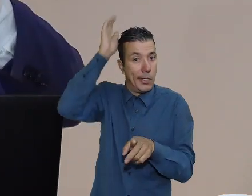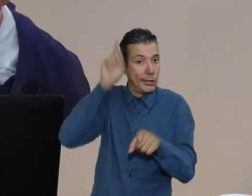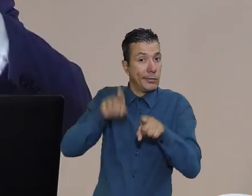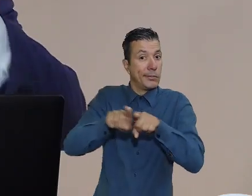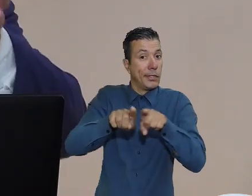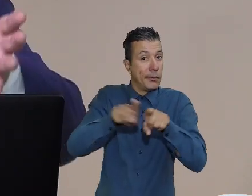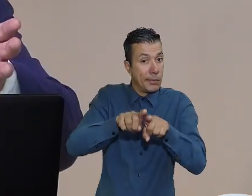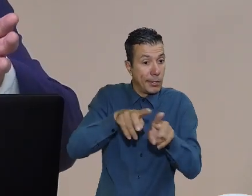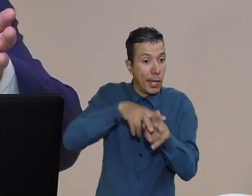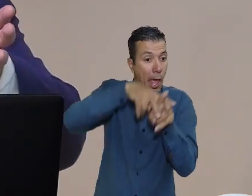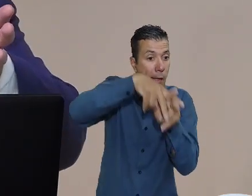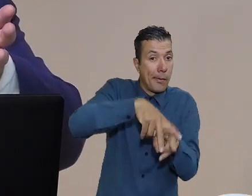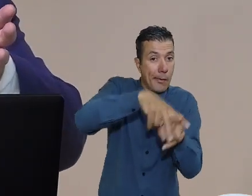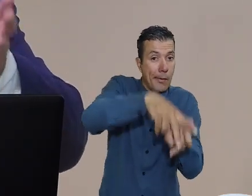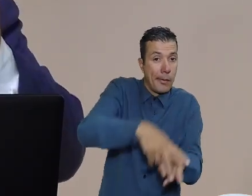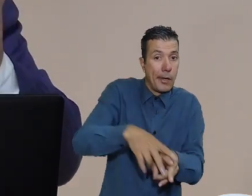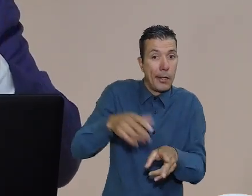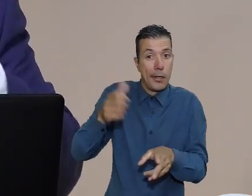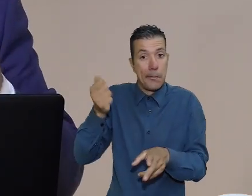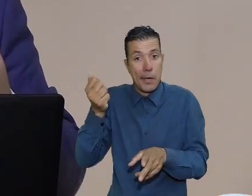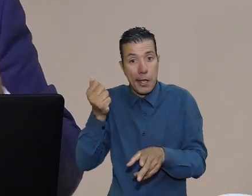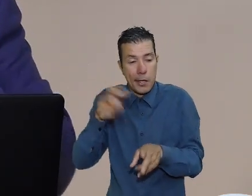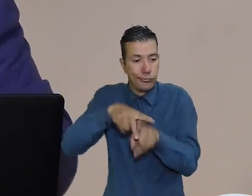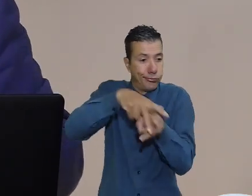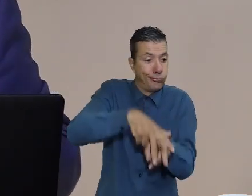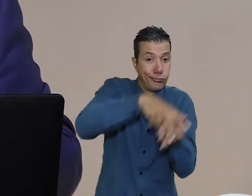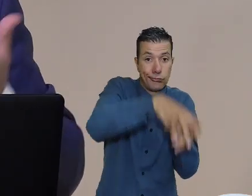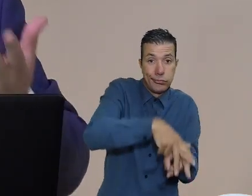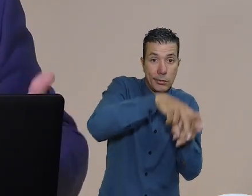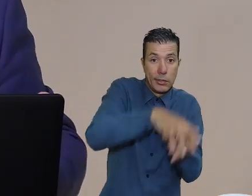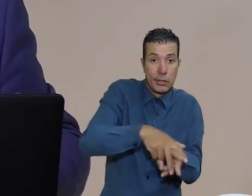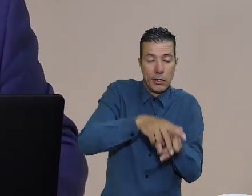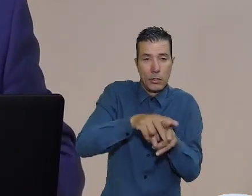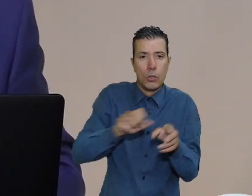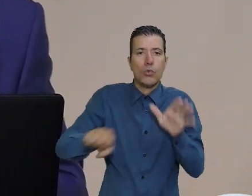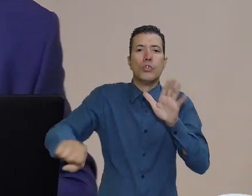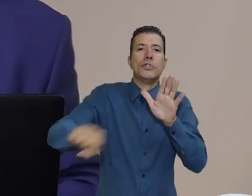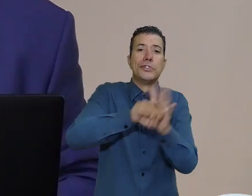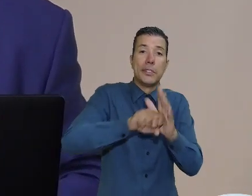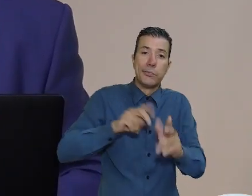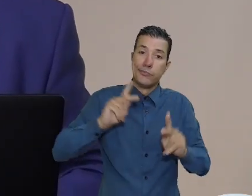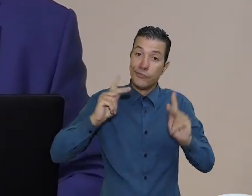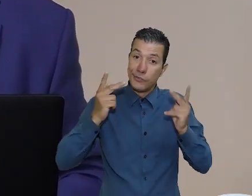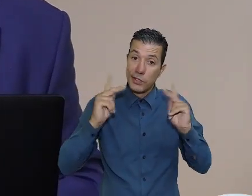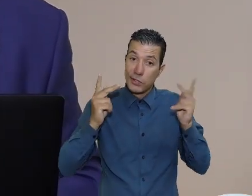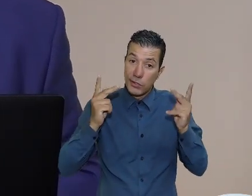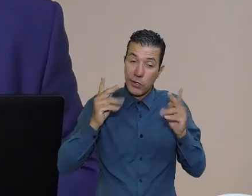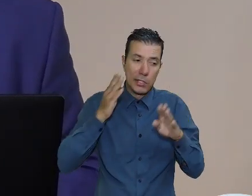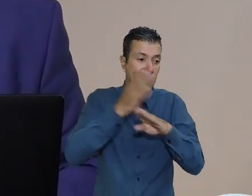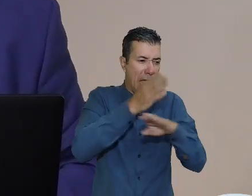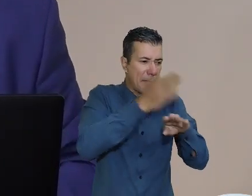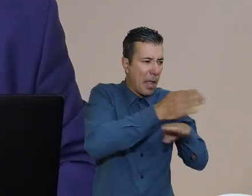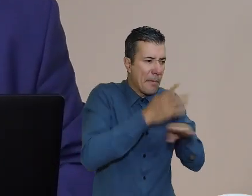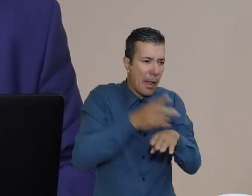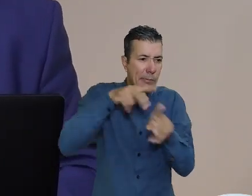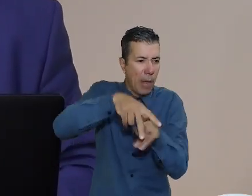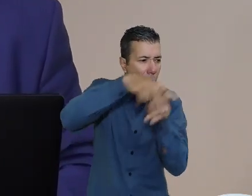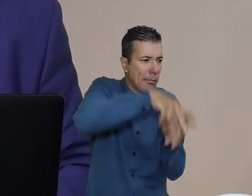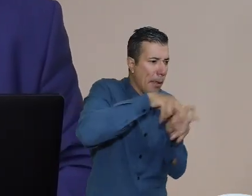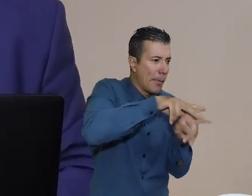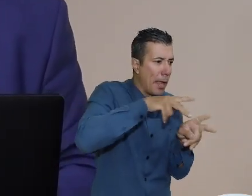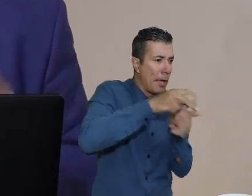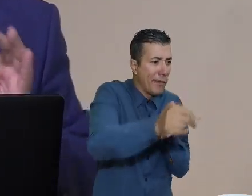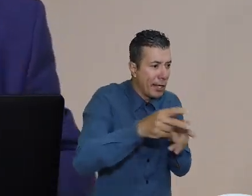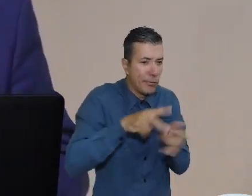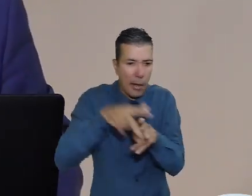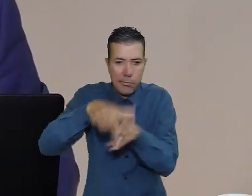usavam o cavalo branco para explicar ou como símbolo de vitória. Esse cavaleiro, ele sai vencedor para vencer.